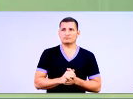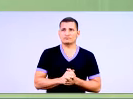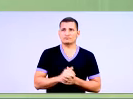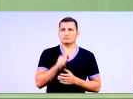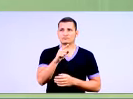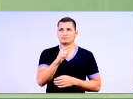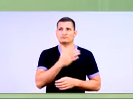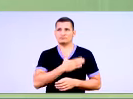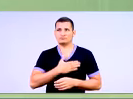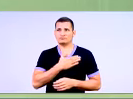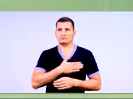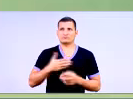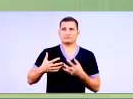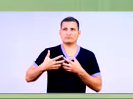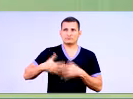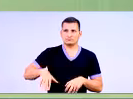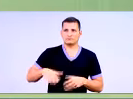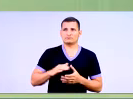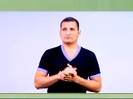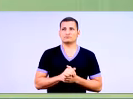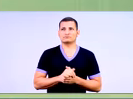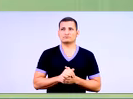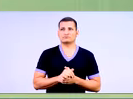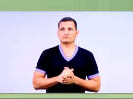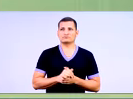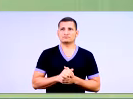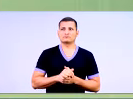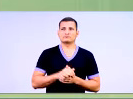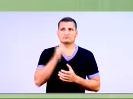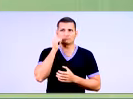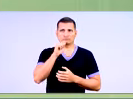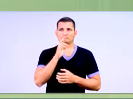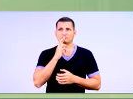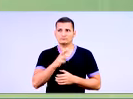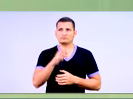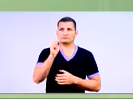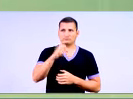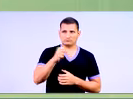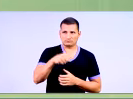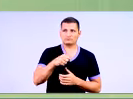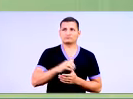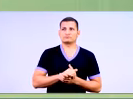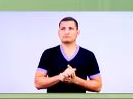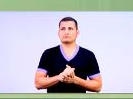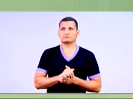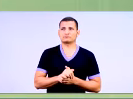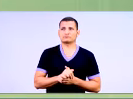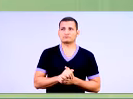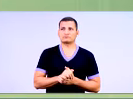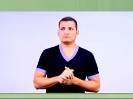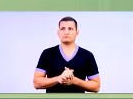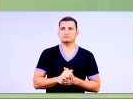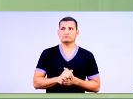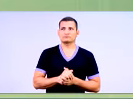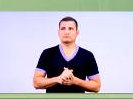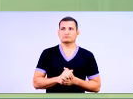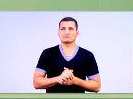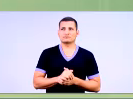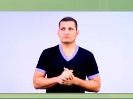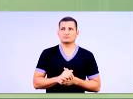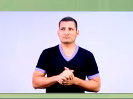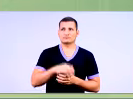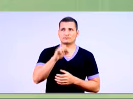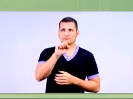Você gosta do IFRO? E a Denise responde que sim. It's a very good school. Aqui nós temos o S